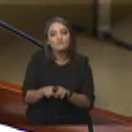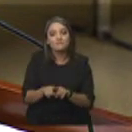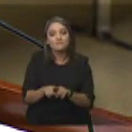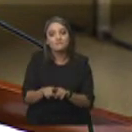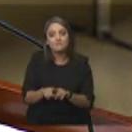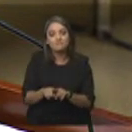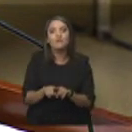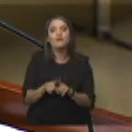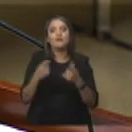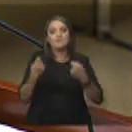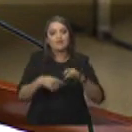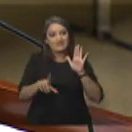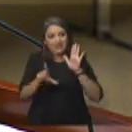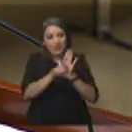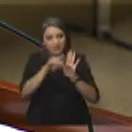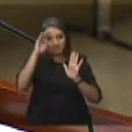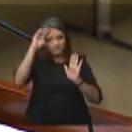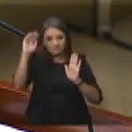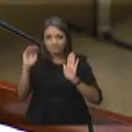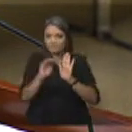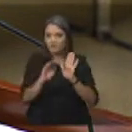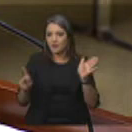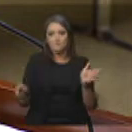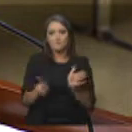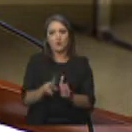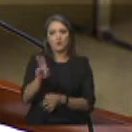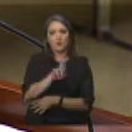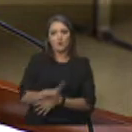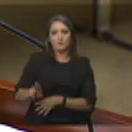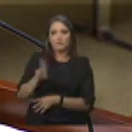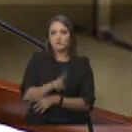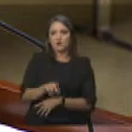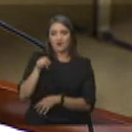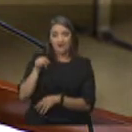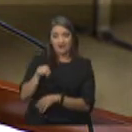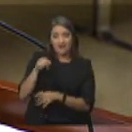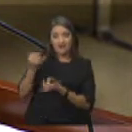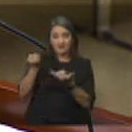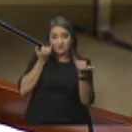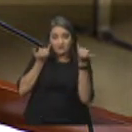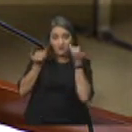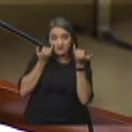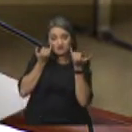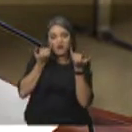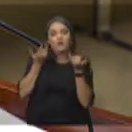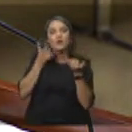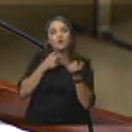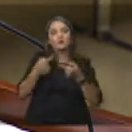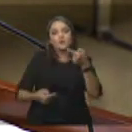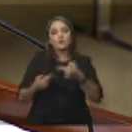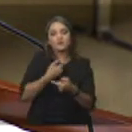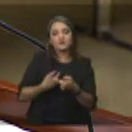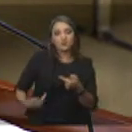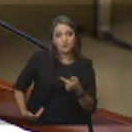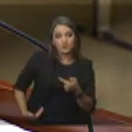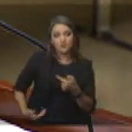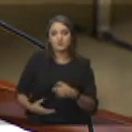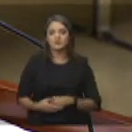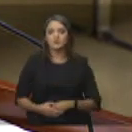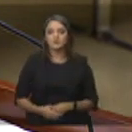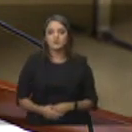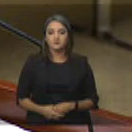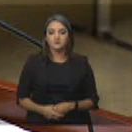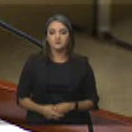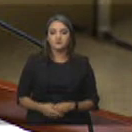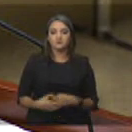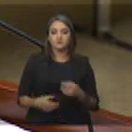disposição específica de lei, especialmente para ser usado em políticas públicas, as quais há pouco pude citar. Outra